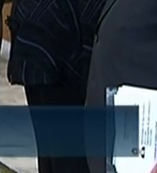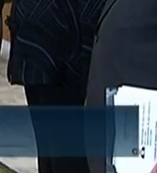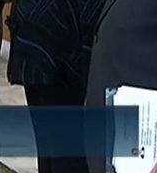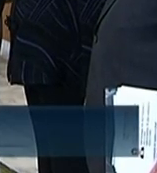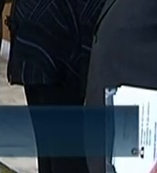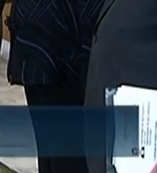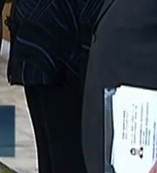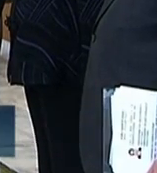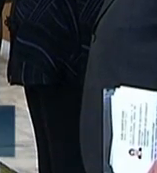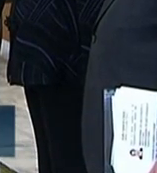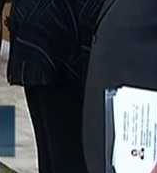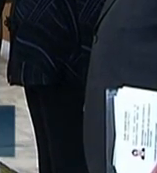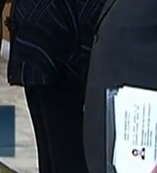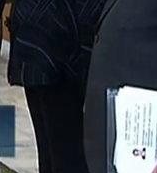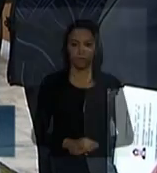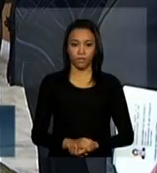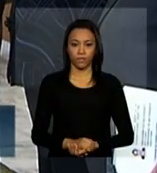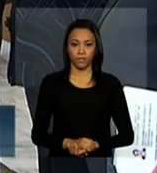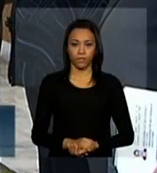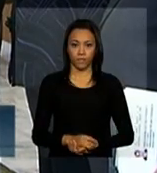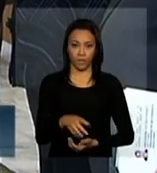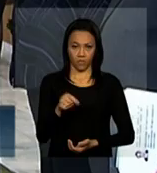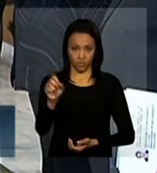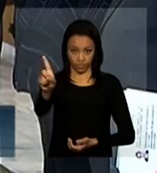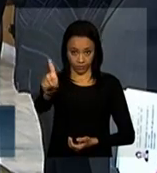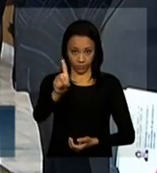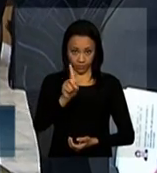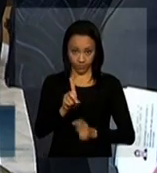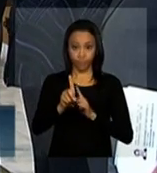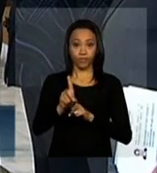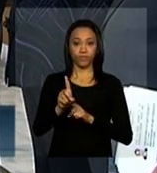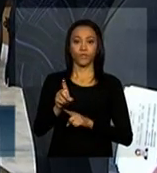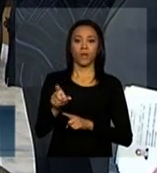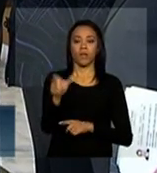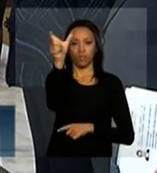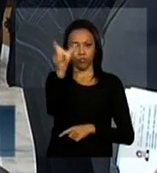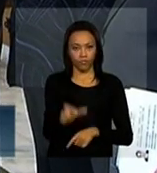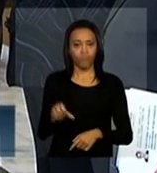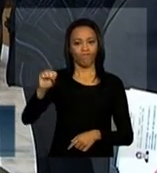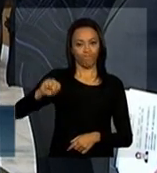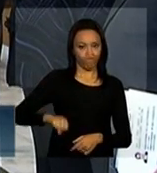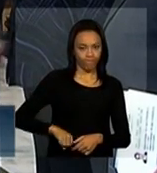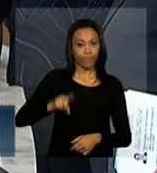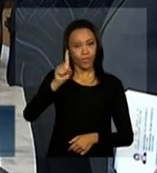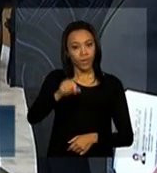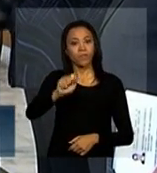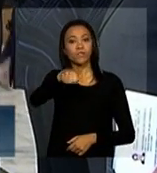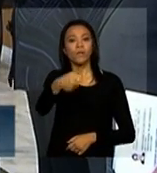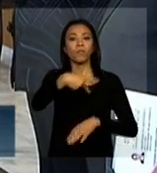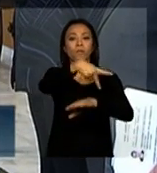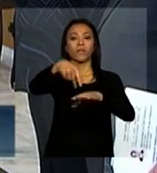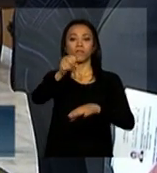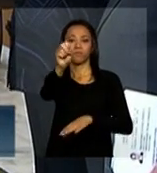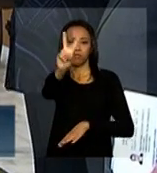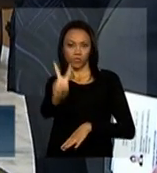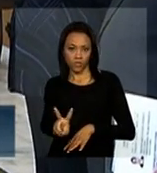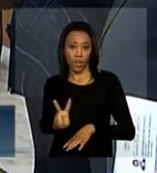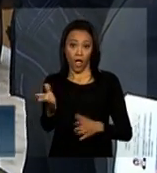O embaixador do Vietnã se apresenta à presidenta Dilma Rousseff neste